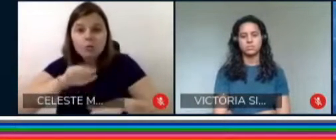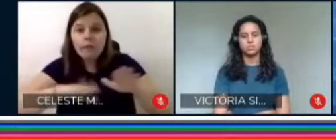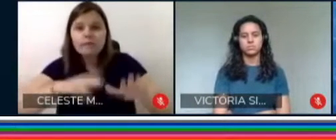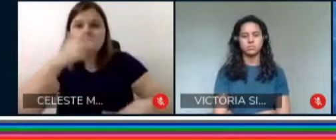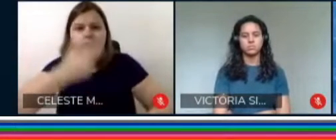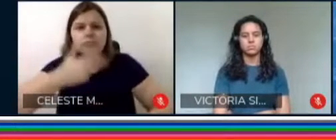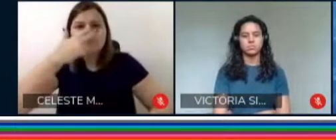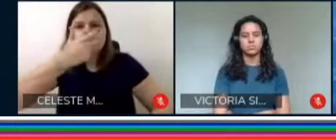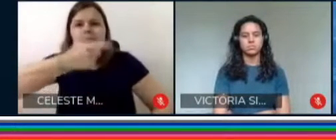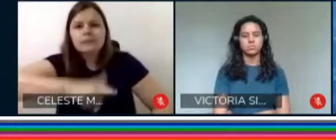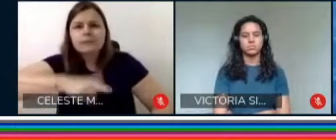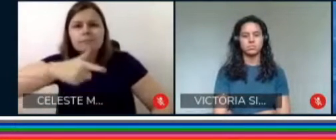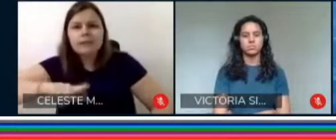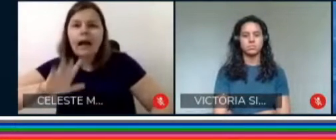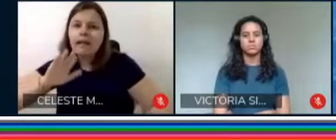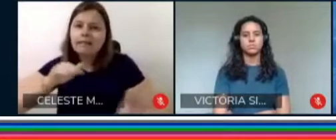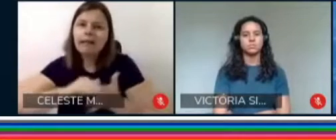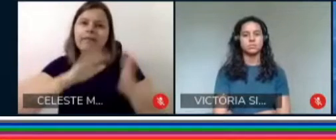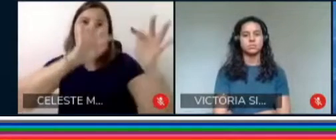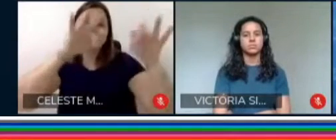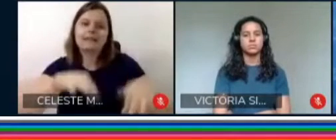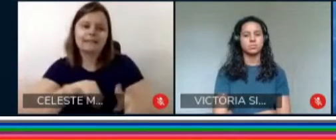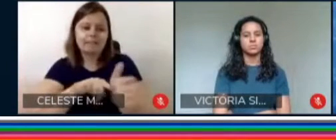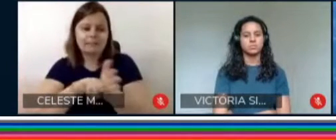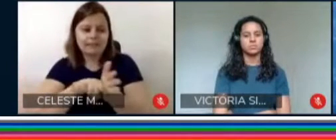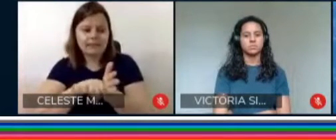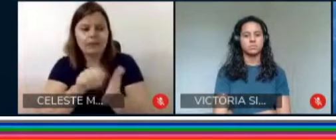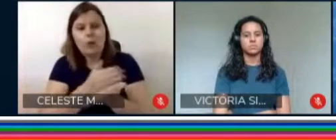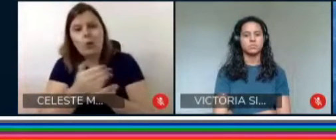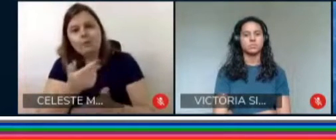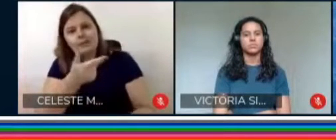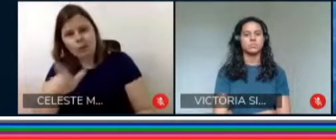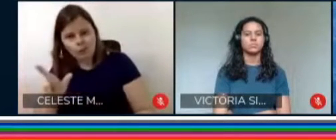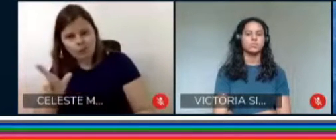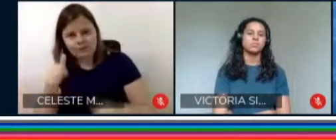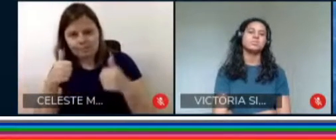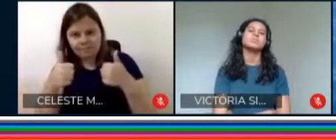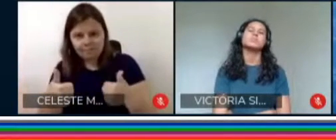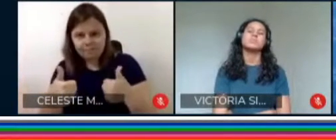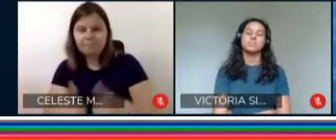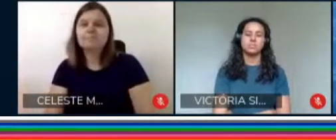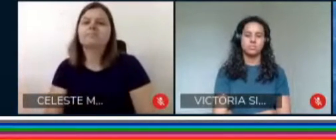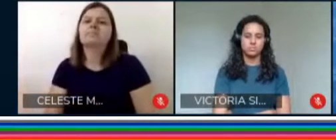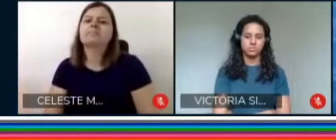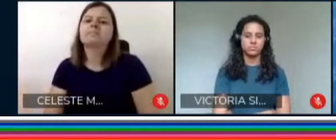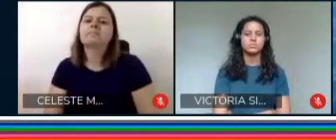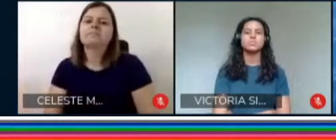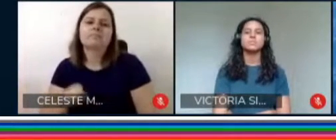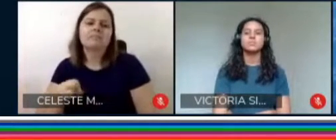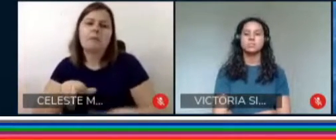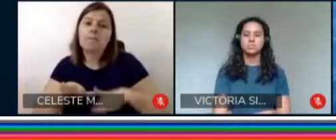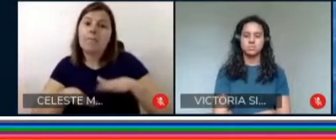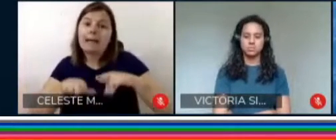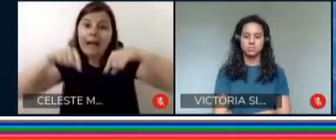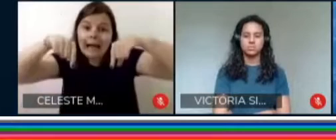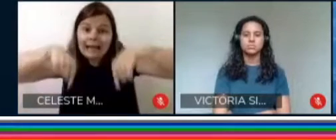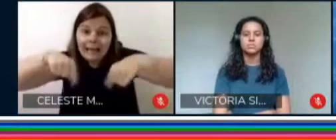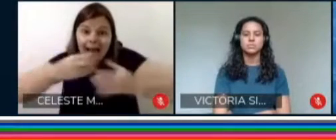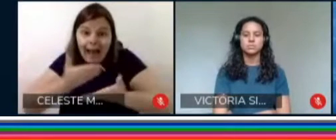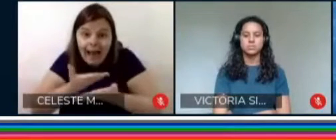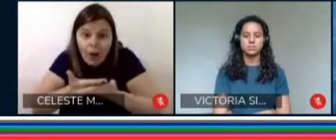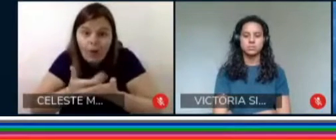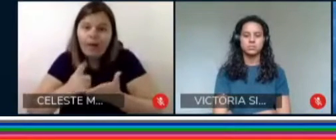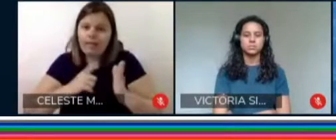que eu abandone minha pesquisa e passe para a próxima, e comece tudo de novo. Né? Então, os passos aqui seguem uma ordem, mas a gente tem que lembrar